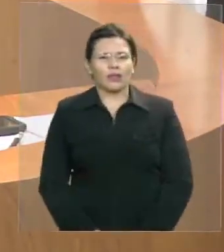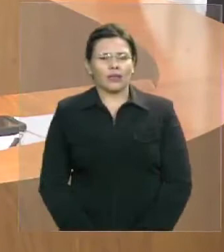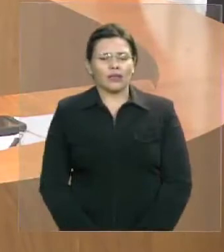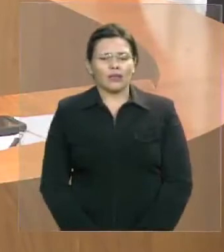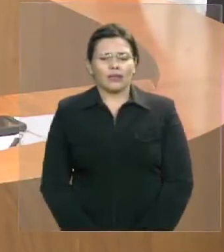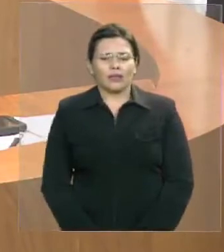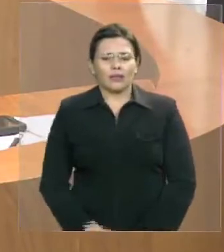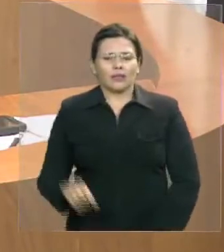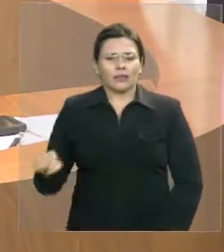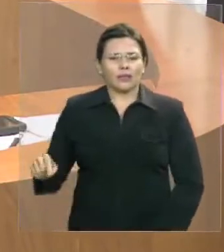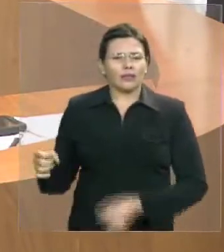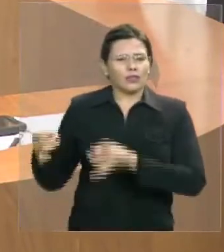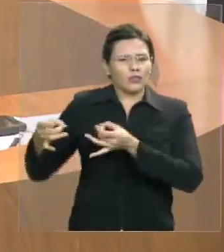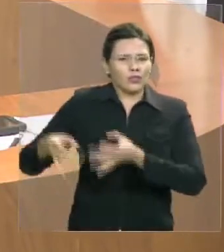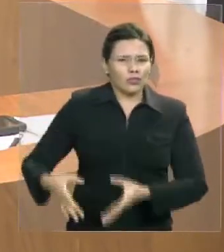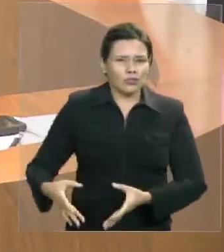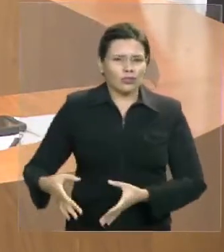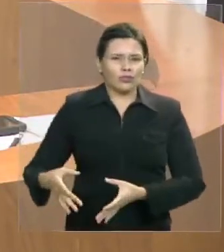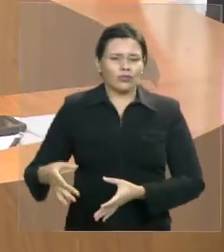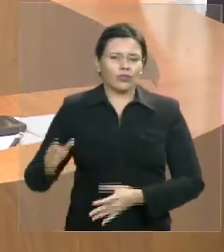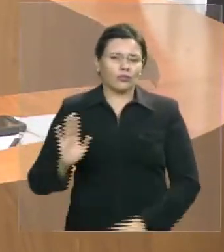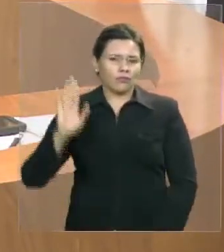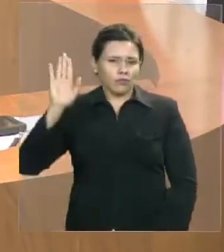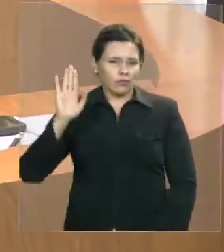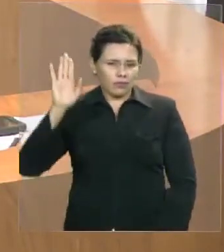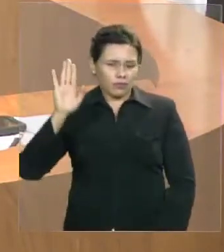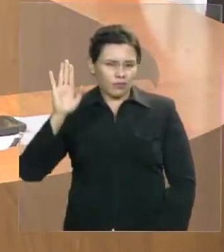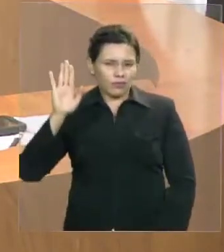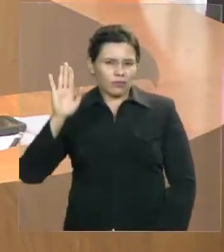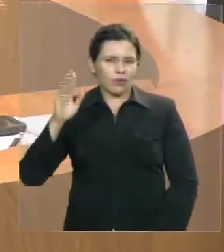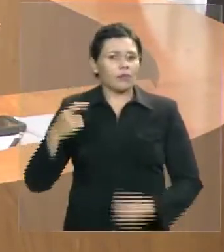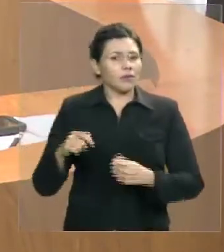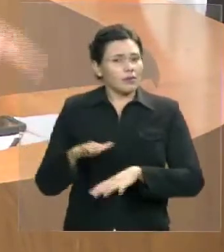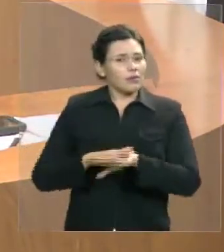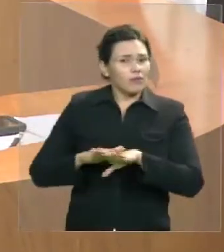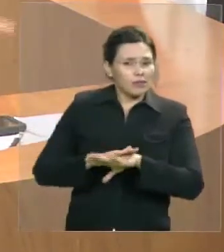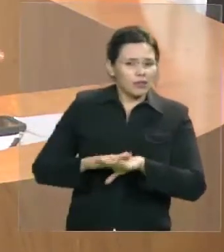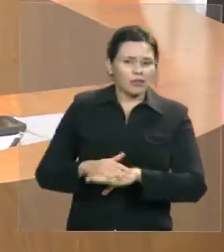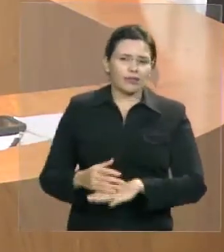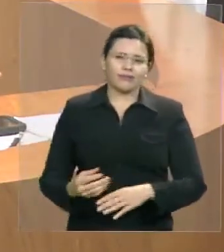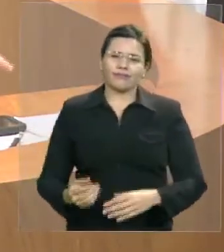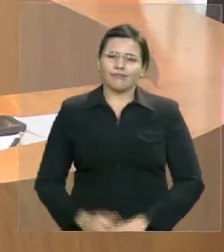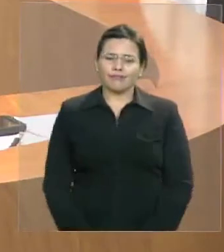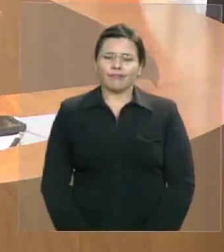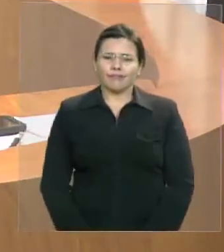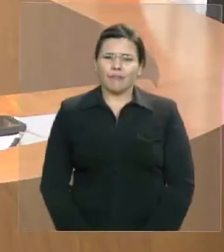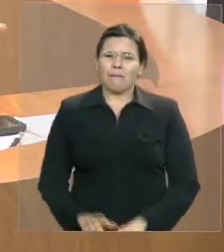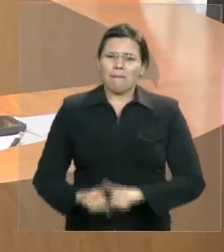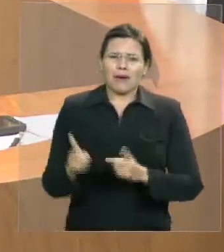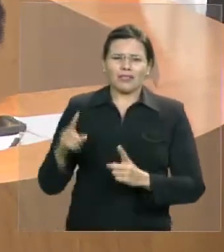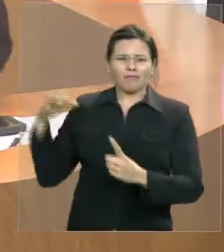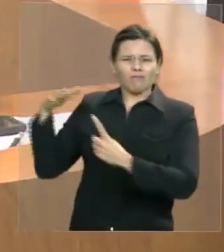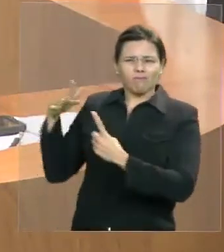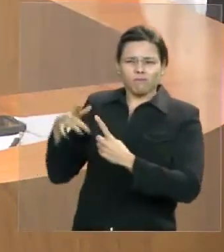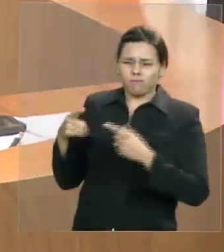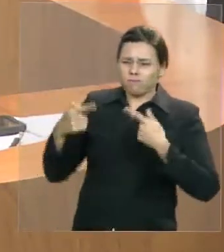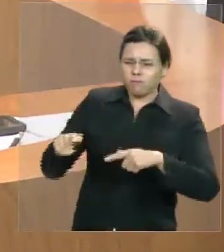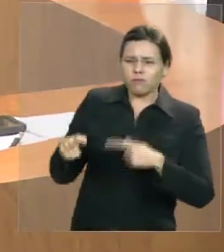do candidato do PCdoB. Mas não, governo fraco é assim. Governo fraco é assim.